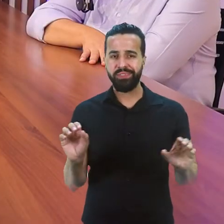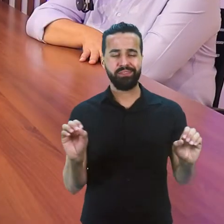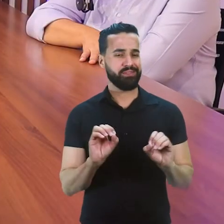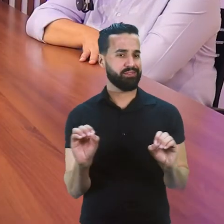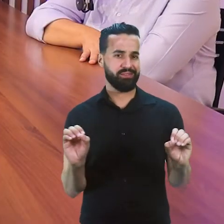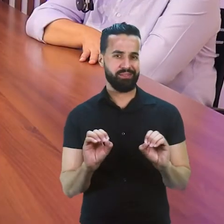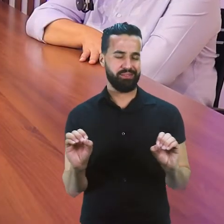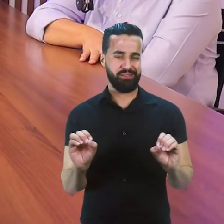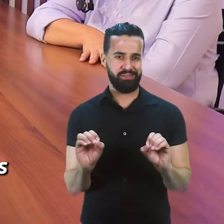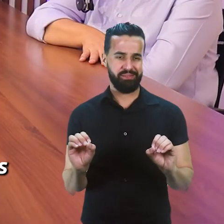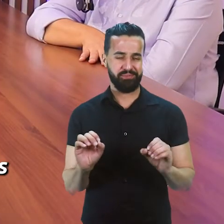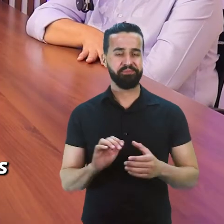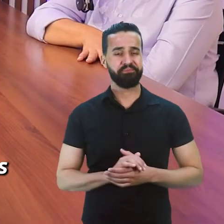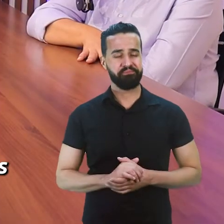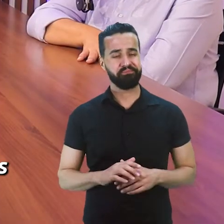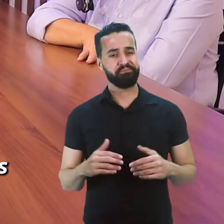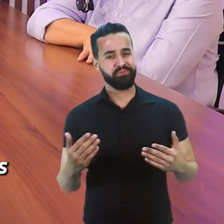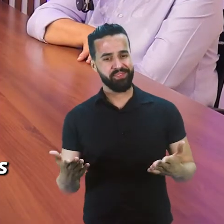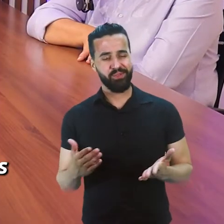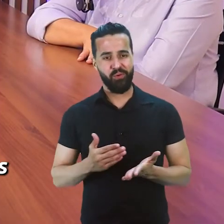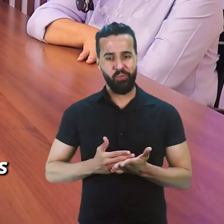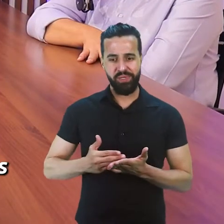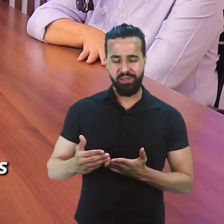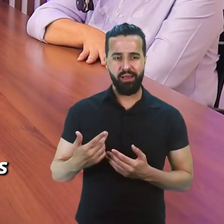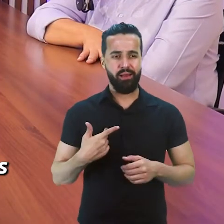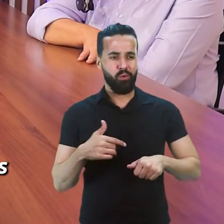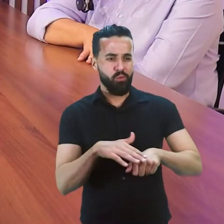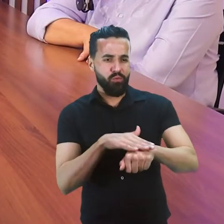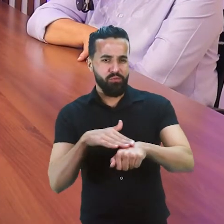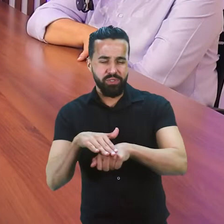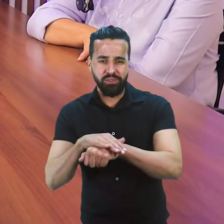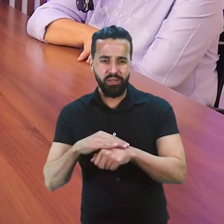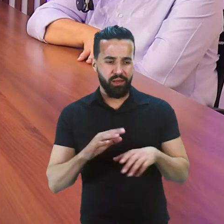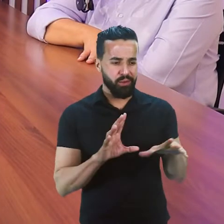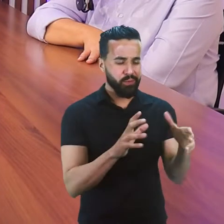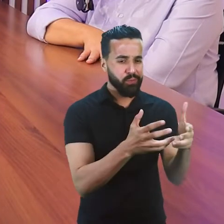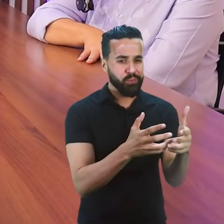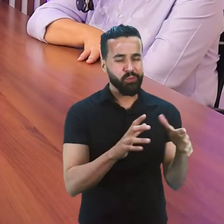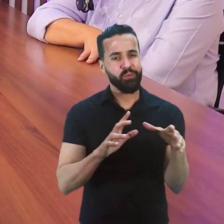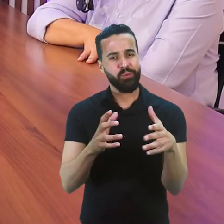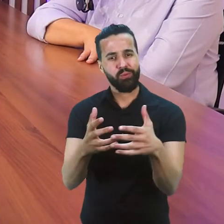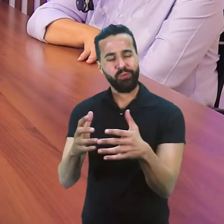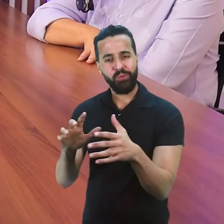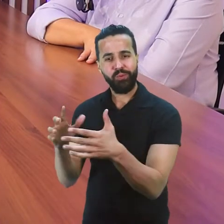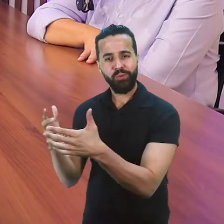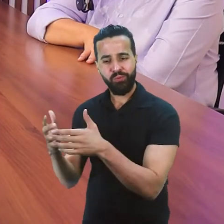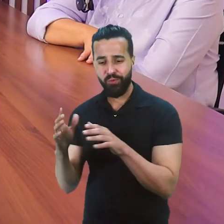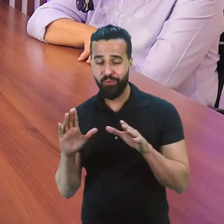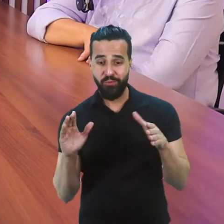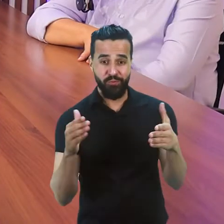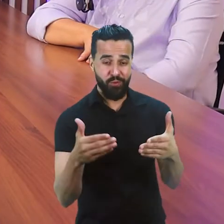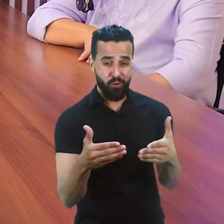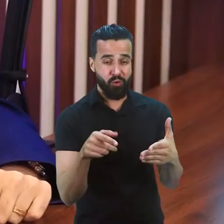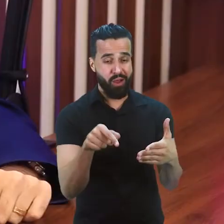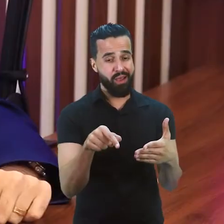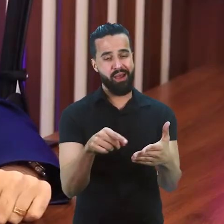Antônio, aí eu comecei a observar que as entidades aqui no estado de Goiás são mais entidades voltadas para o assistencialismo,